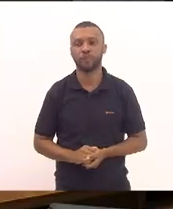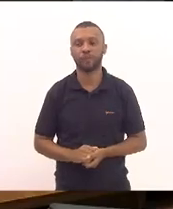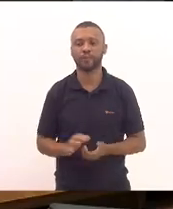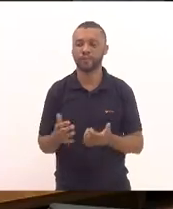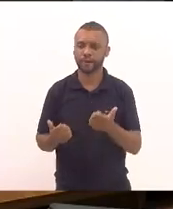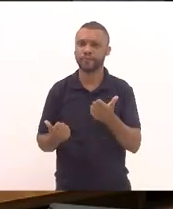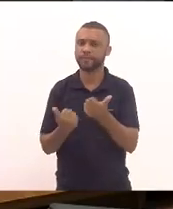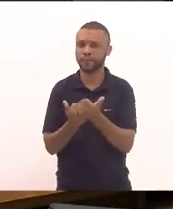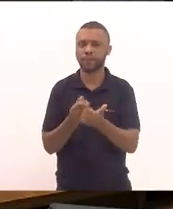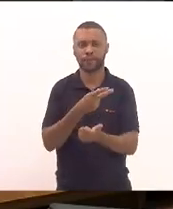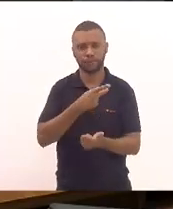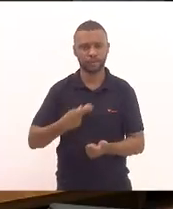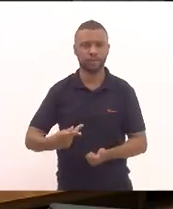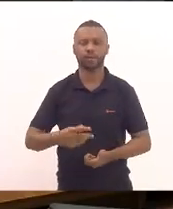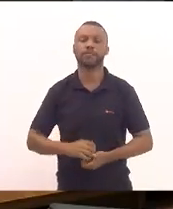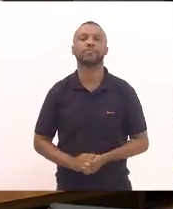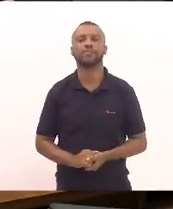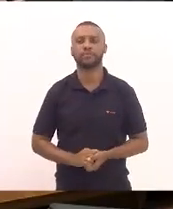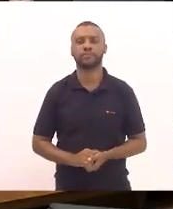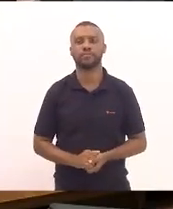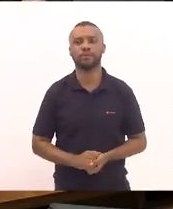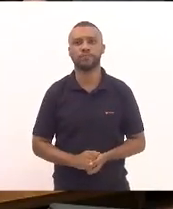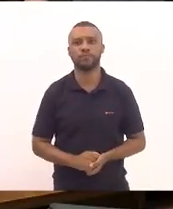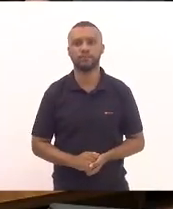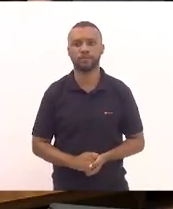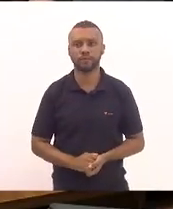Favorável, presidente.